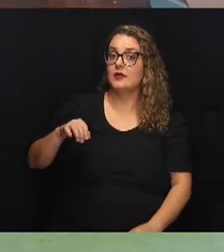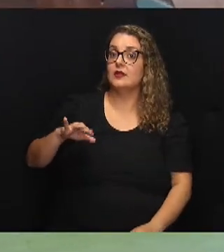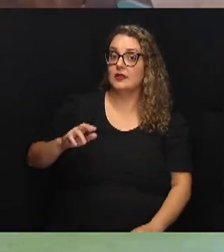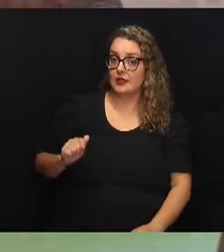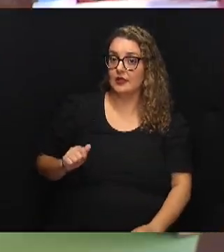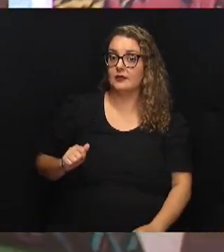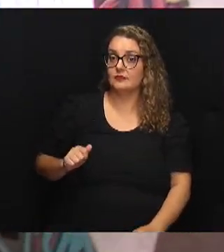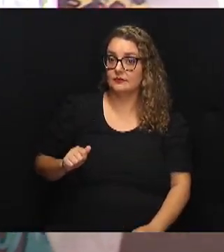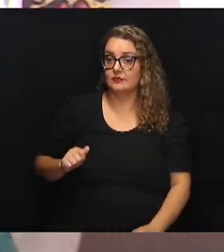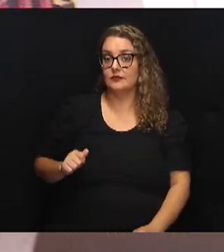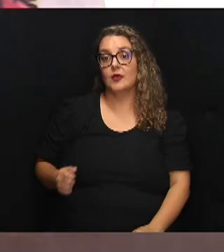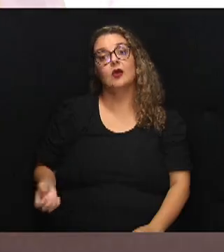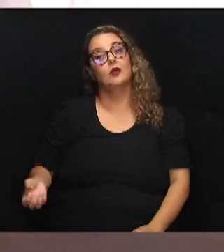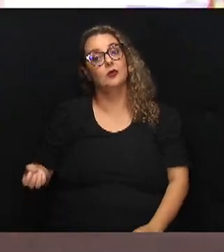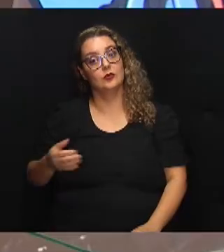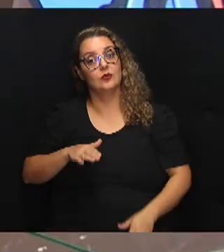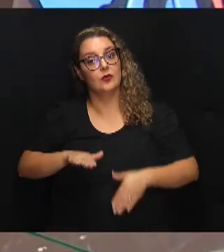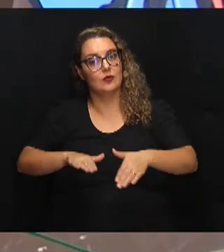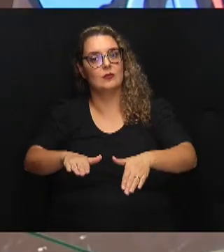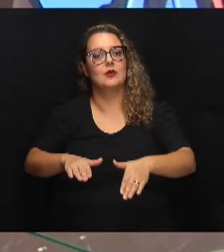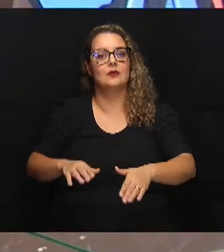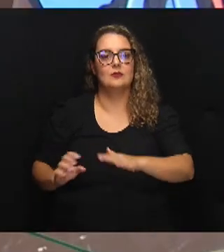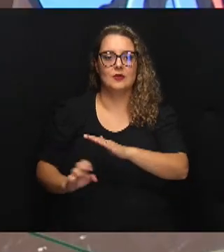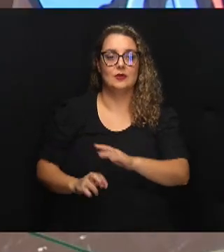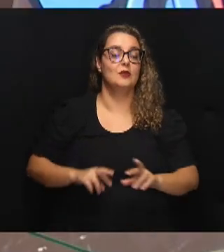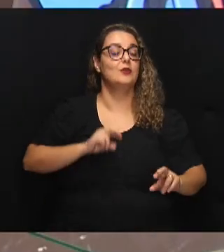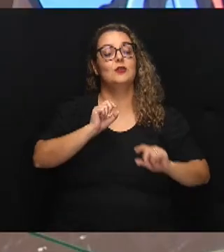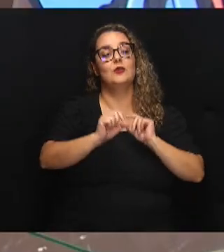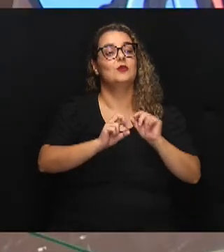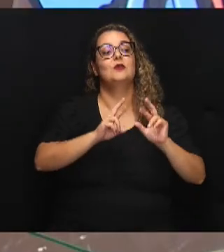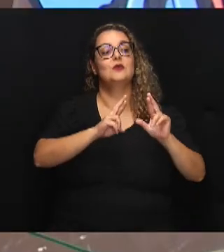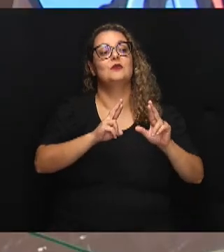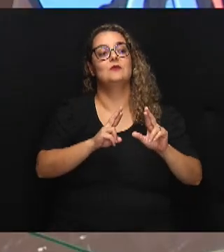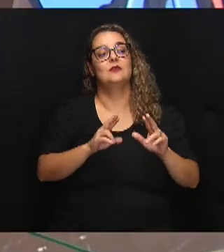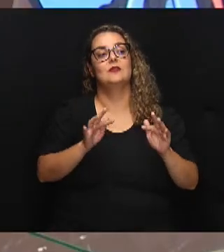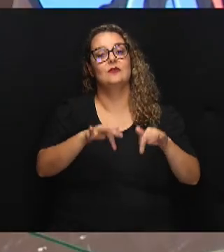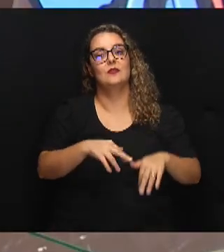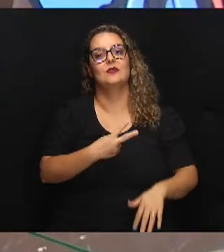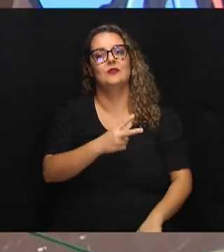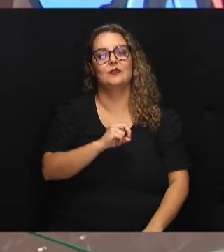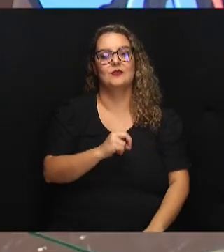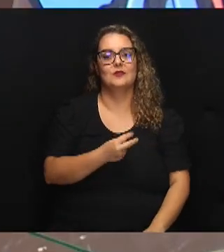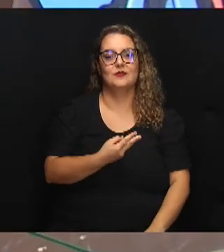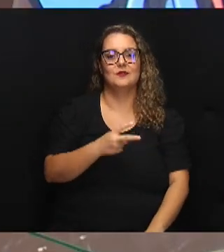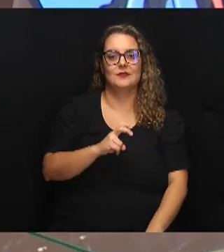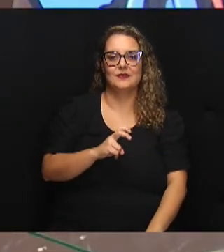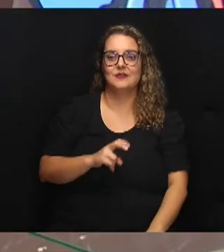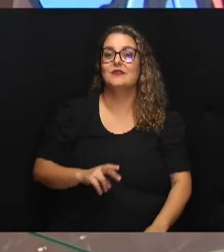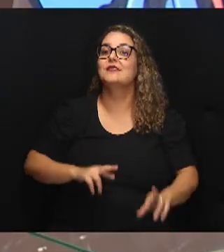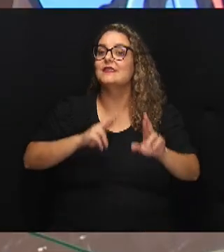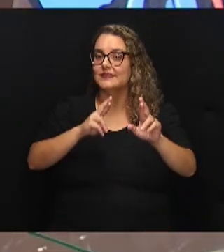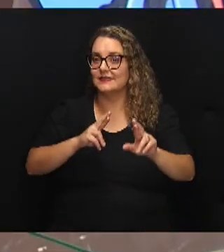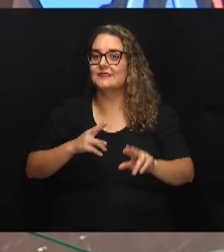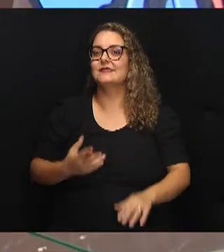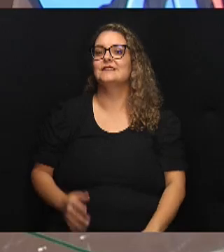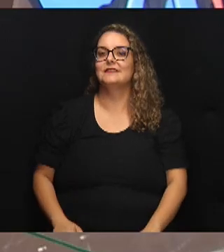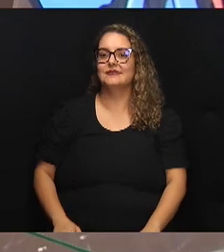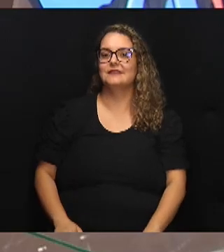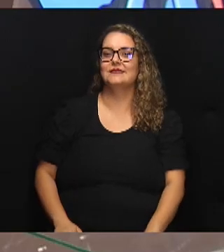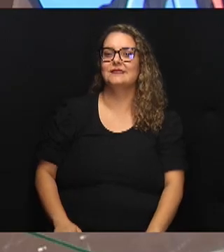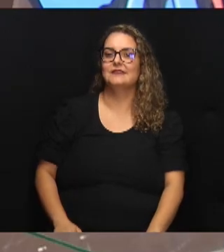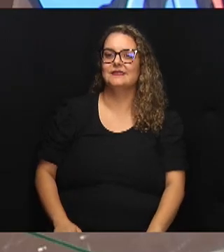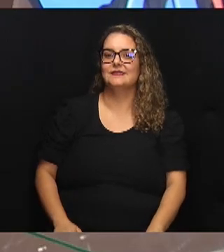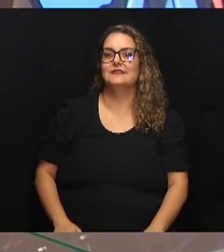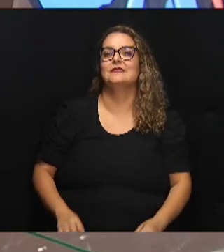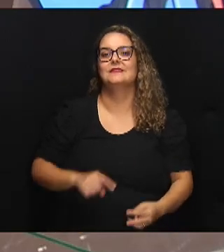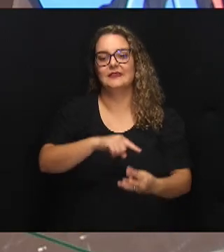um novo passo para o negócio. O que você espera até o final de 2025? Eu espero estar aí pelo menos com mais